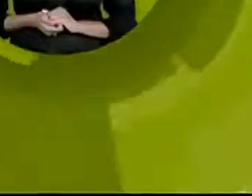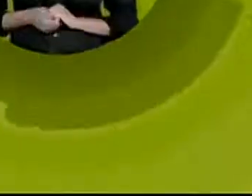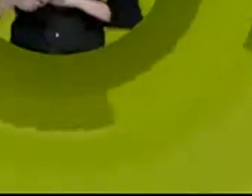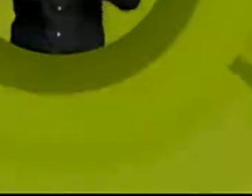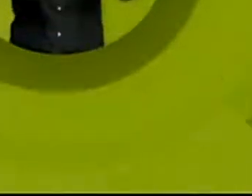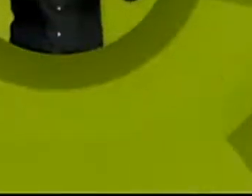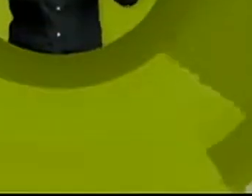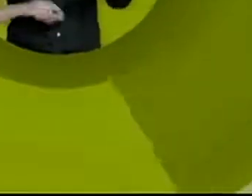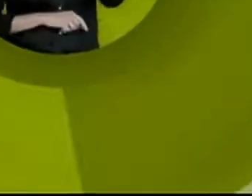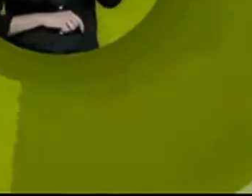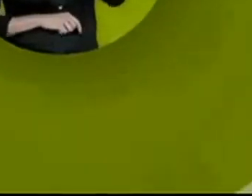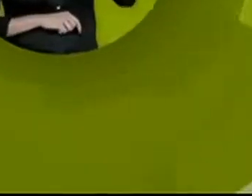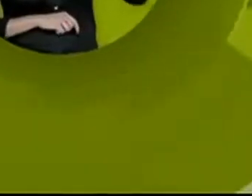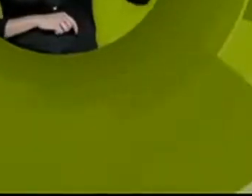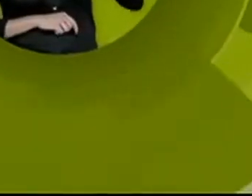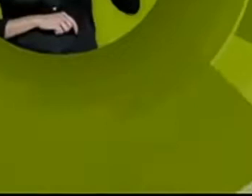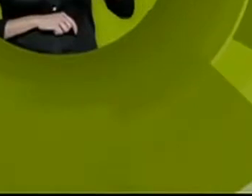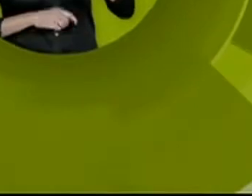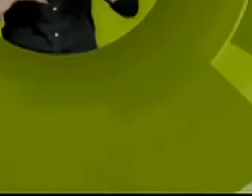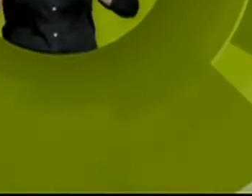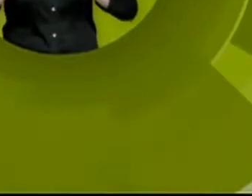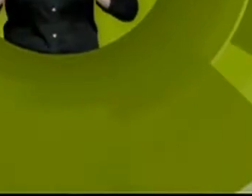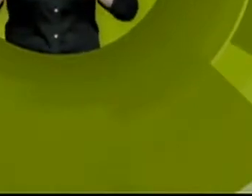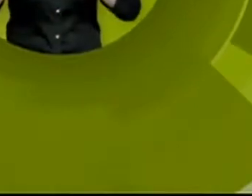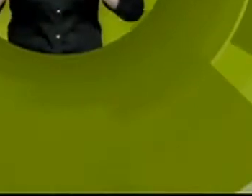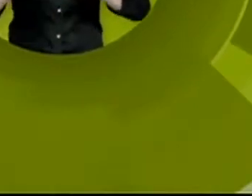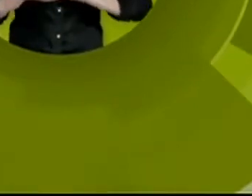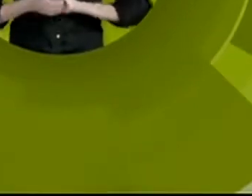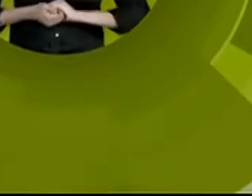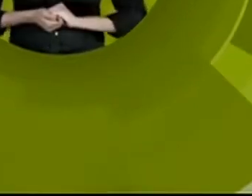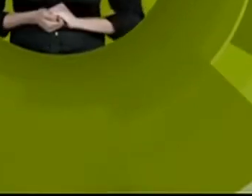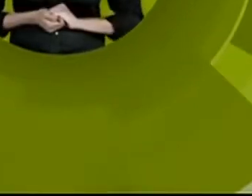O programa a seguir é livre para todos os públicos.